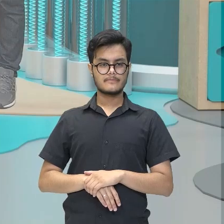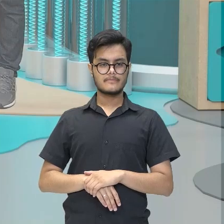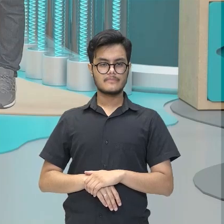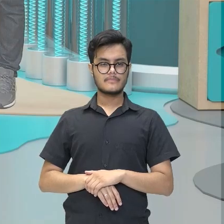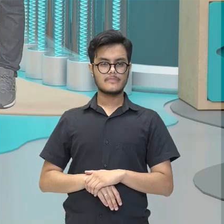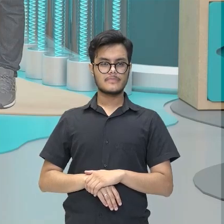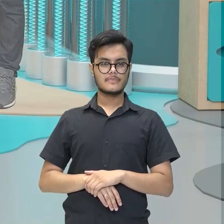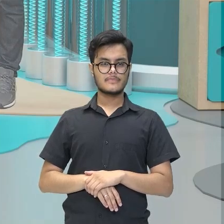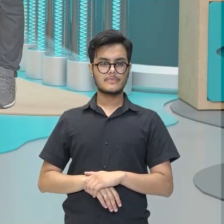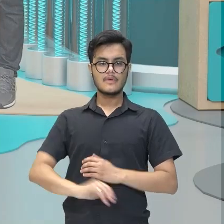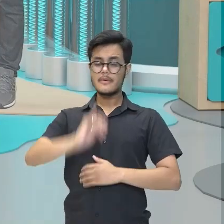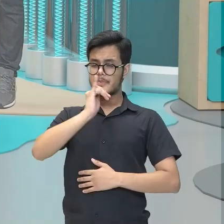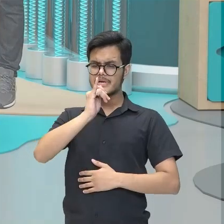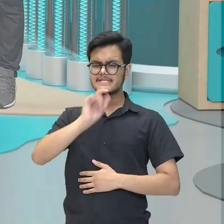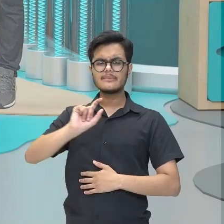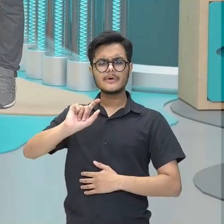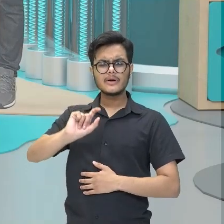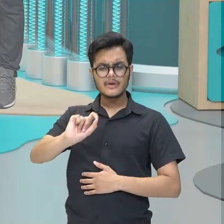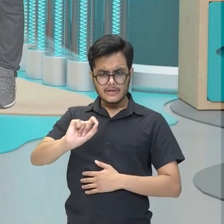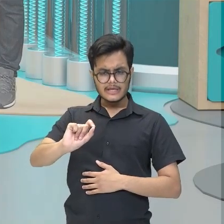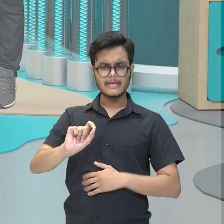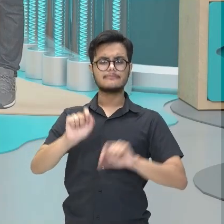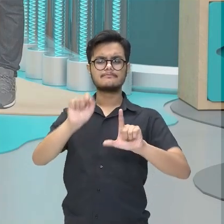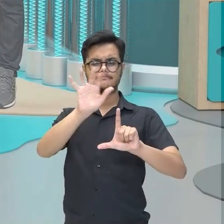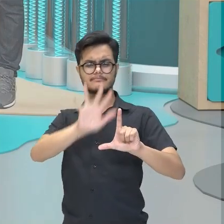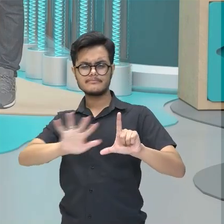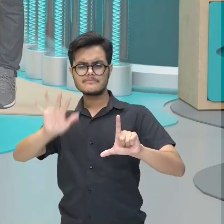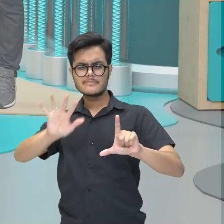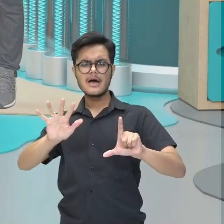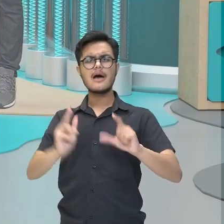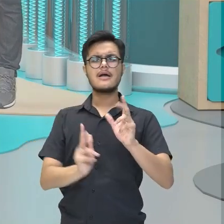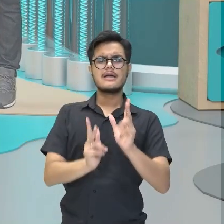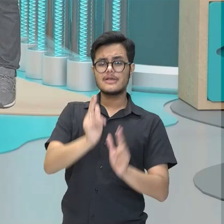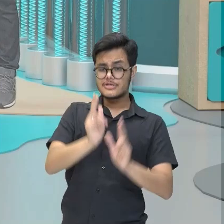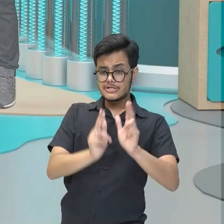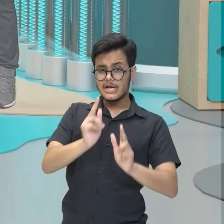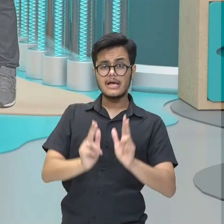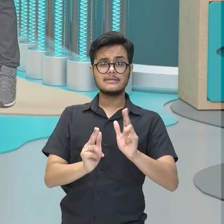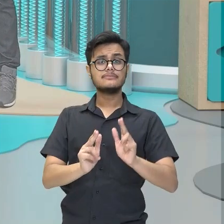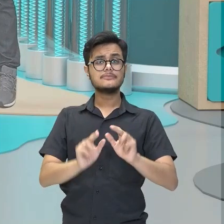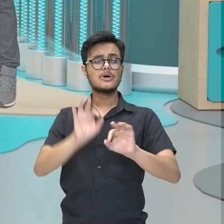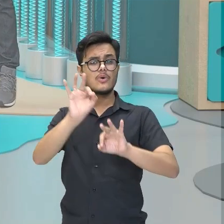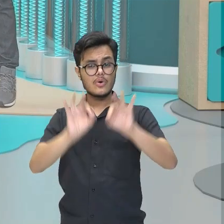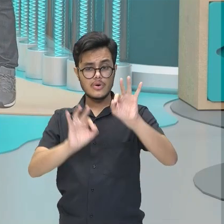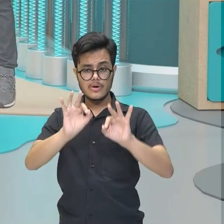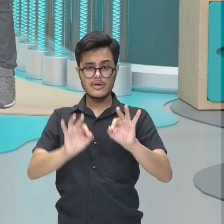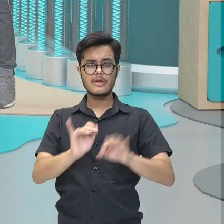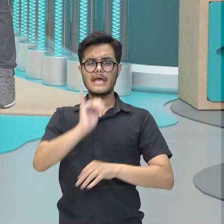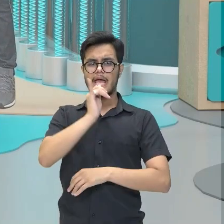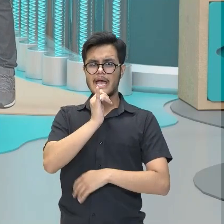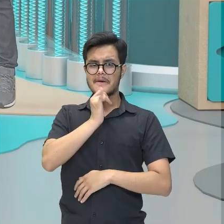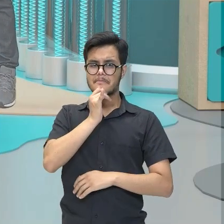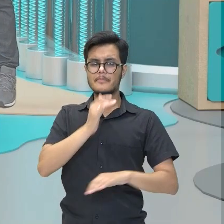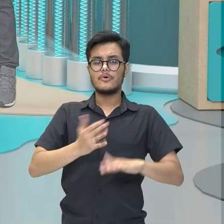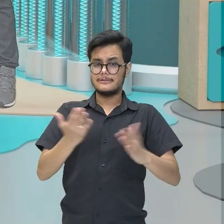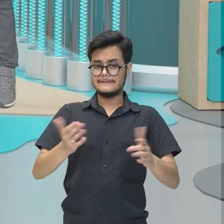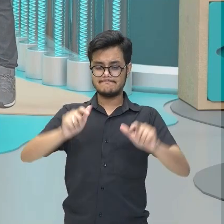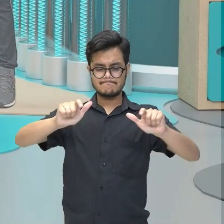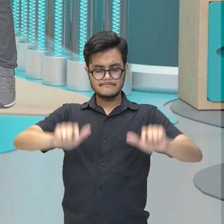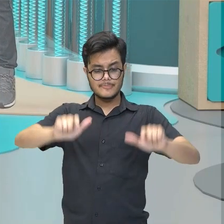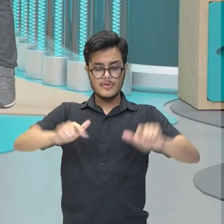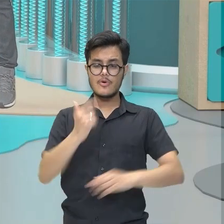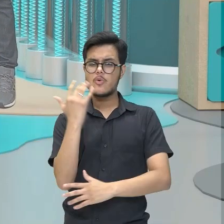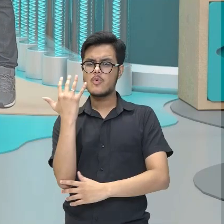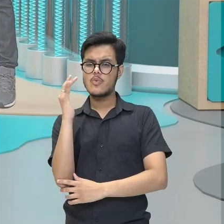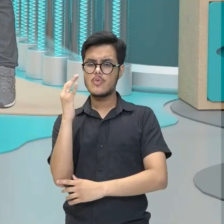trabalho especial nas imagens aqui do nosso texto, olha só. Aqui nós temos falta de áreas verdes no